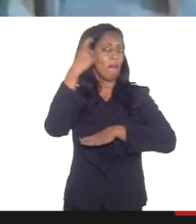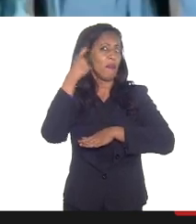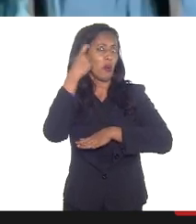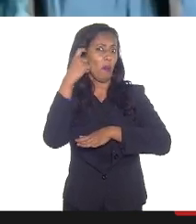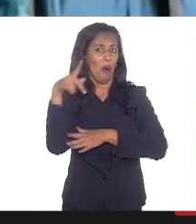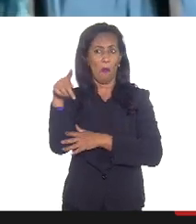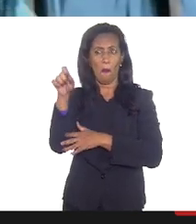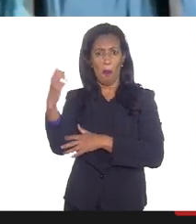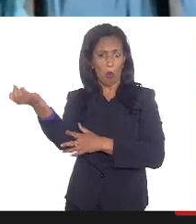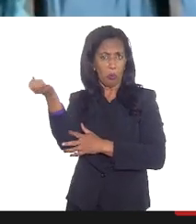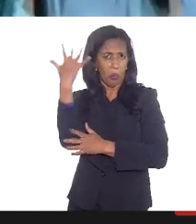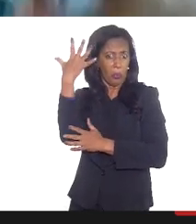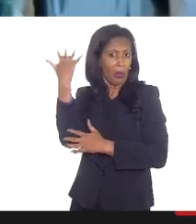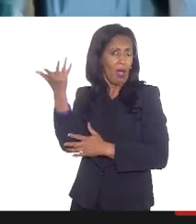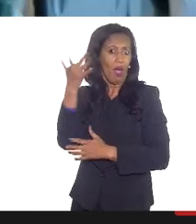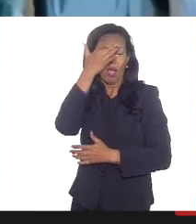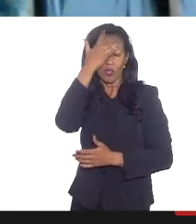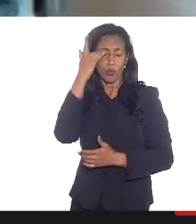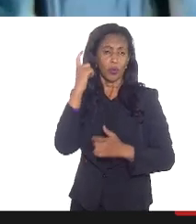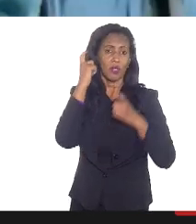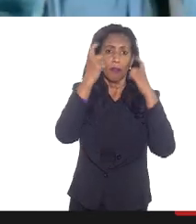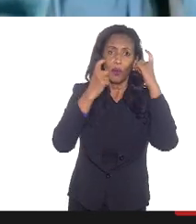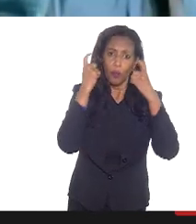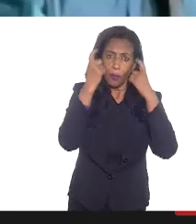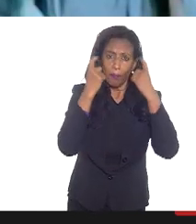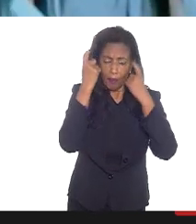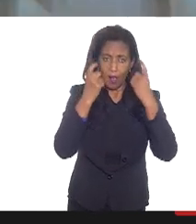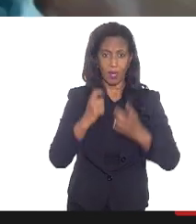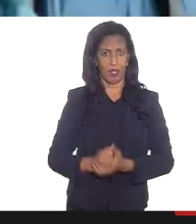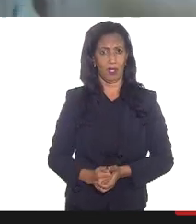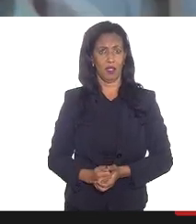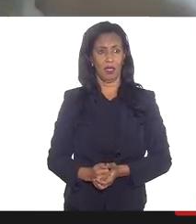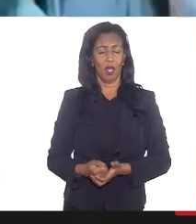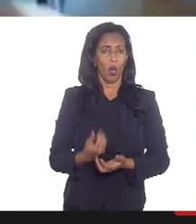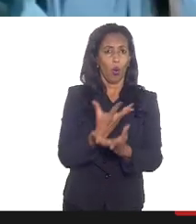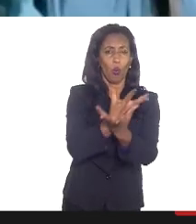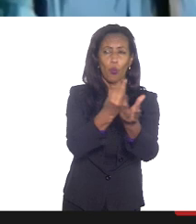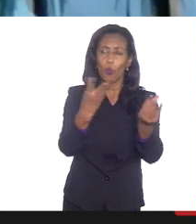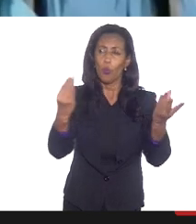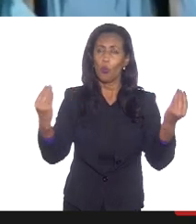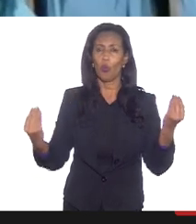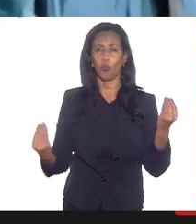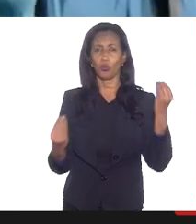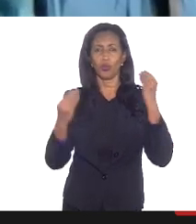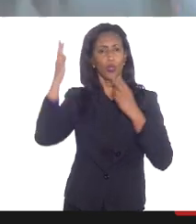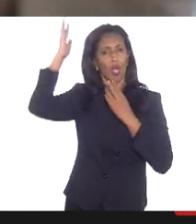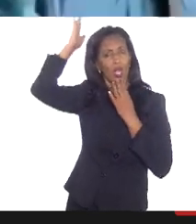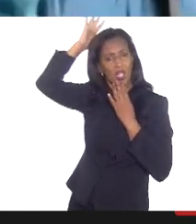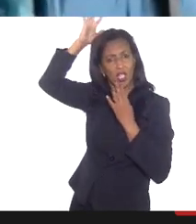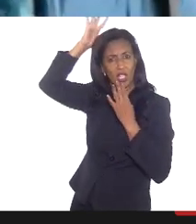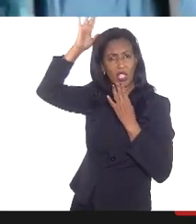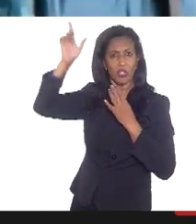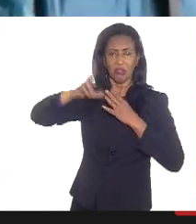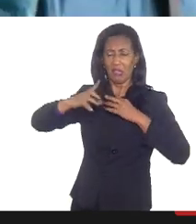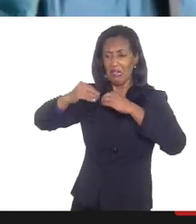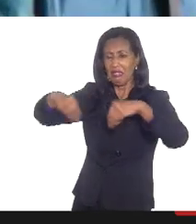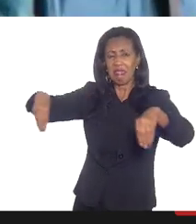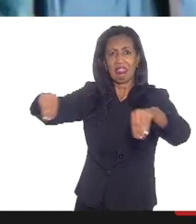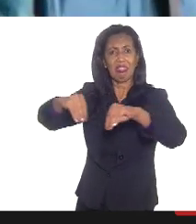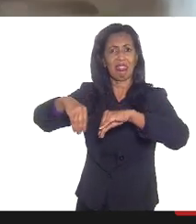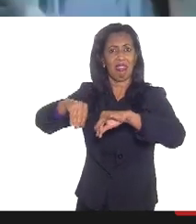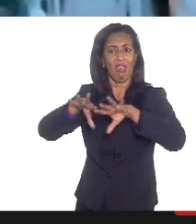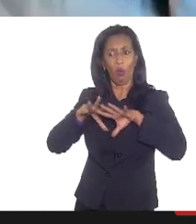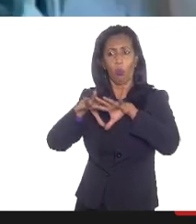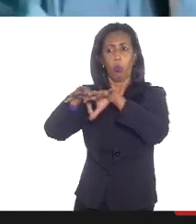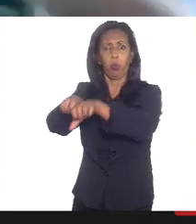pozinho mágico, as pessoas deviam estar preocupadas com milhares de índios que estão tendo suas terras invadidas e